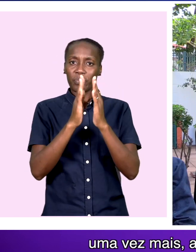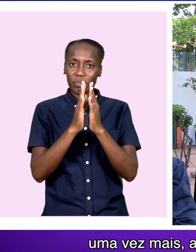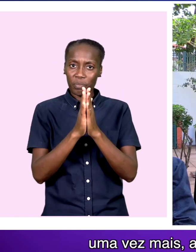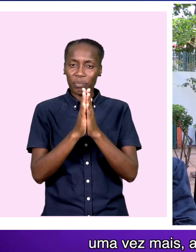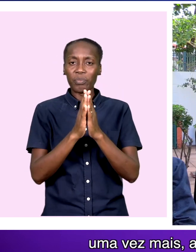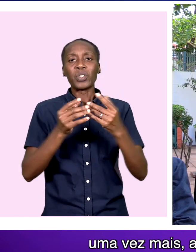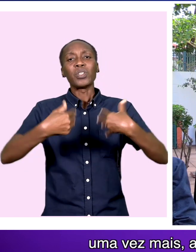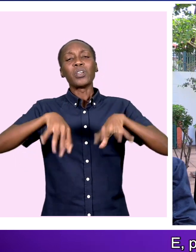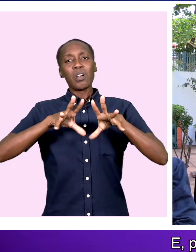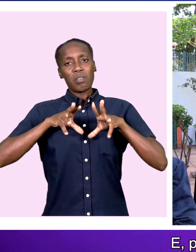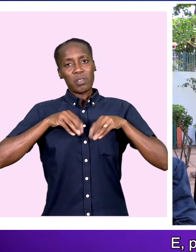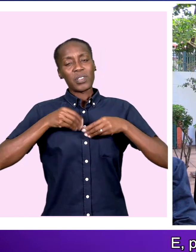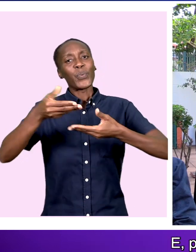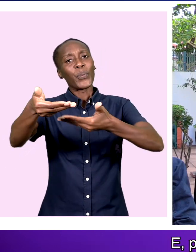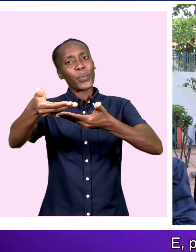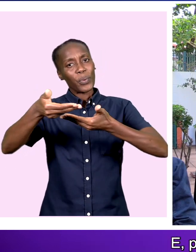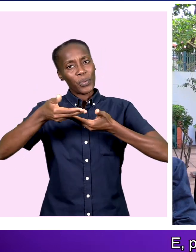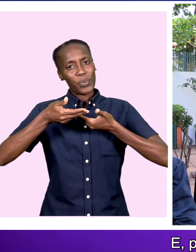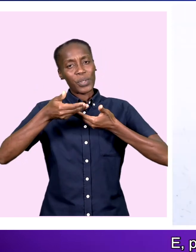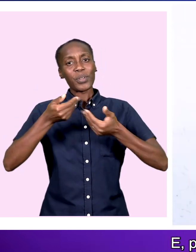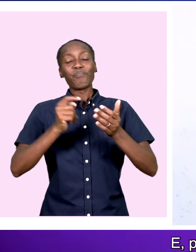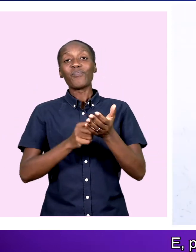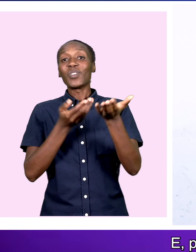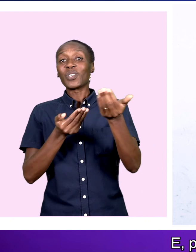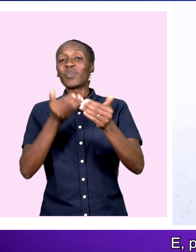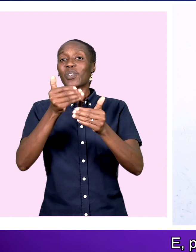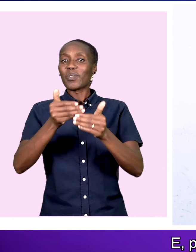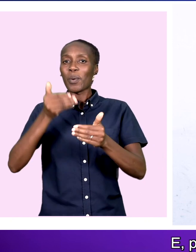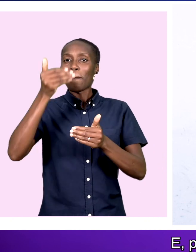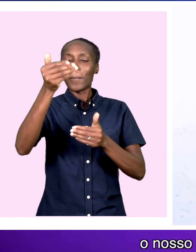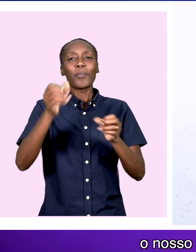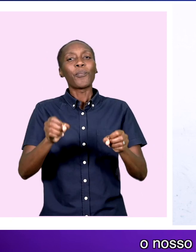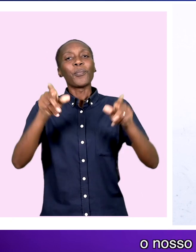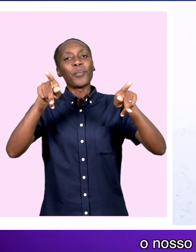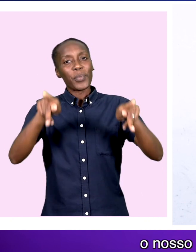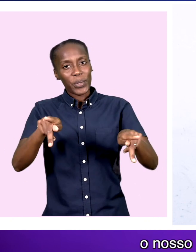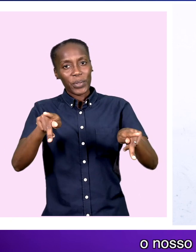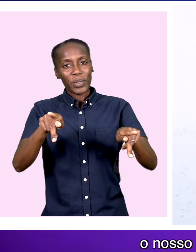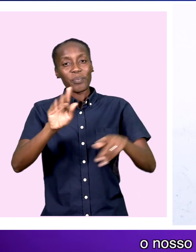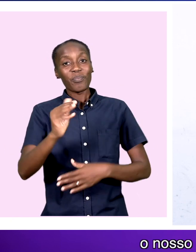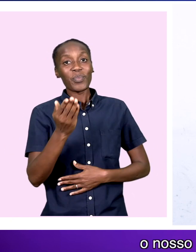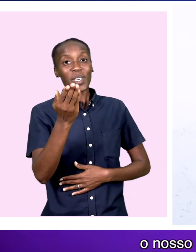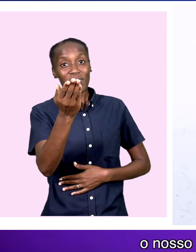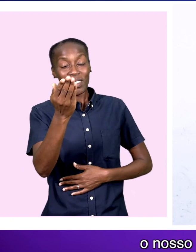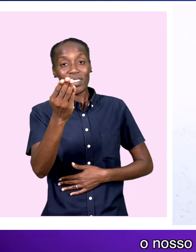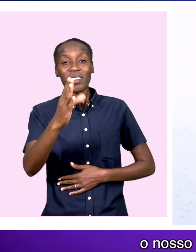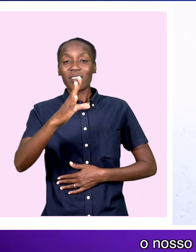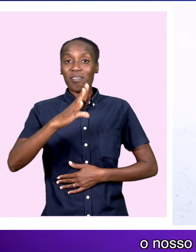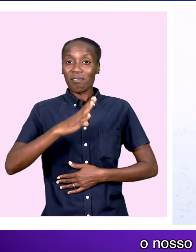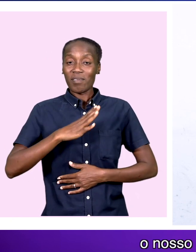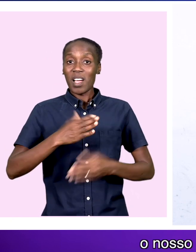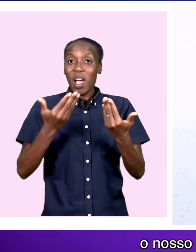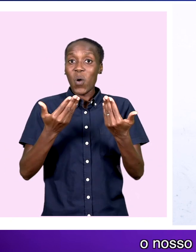próxima oportunidade. E para si, caro amigo telespectador que esteve em nossa companhia, o nosso muito obrigado. Recordar que este